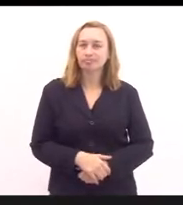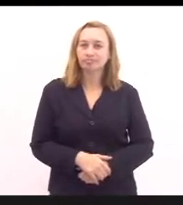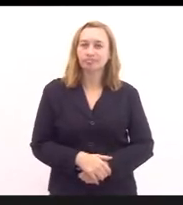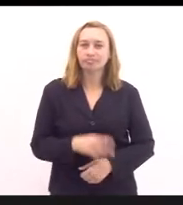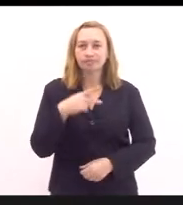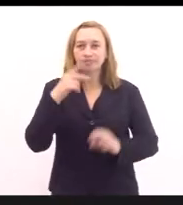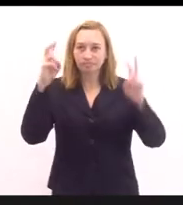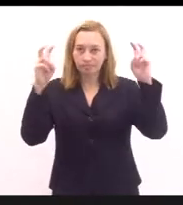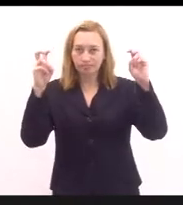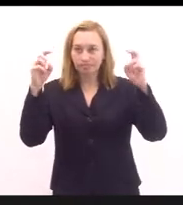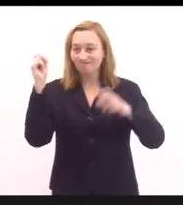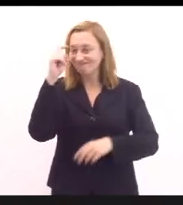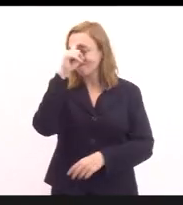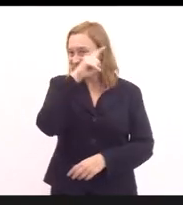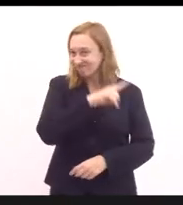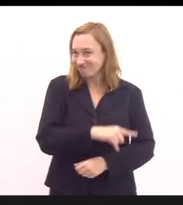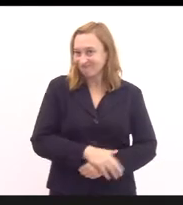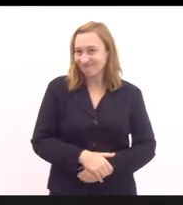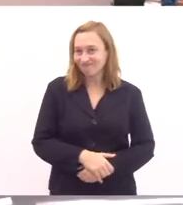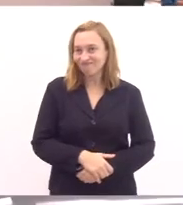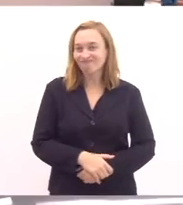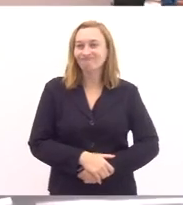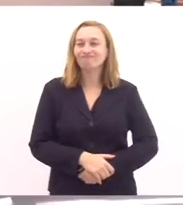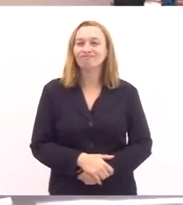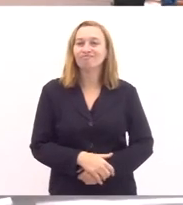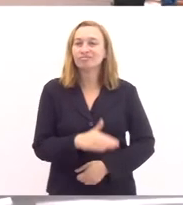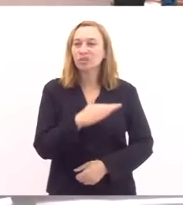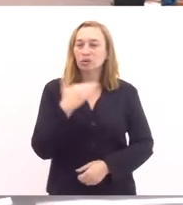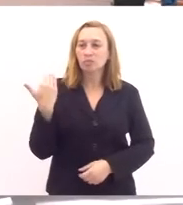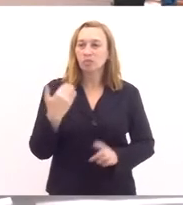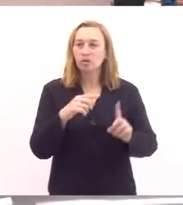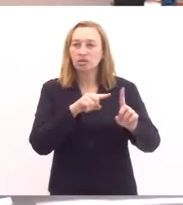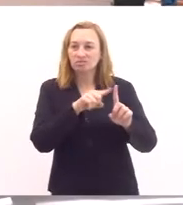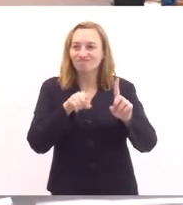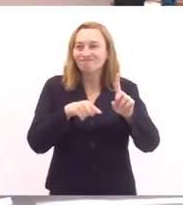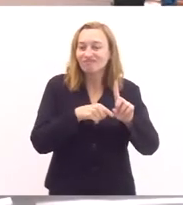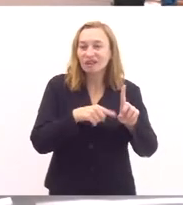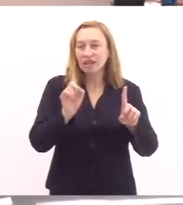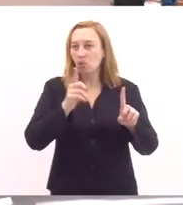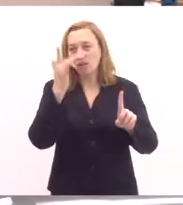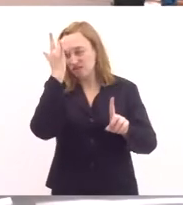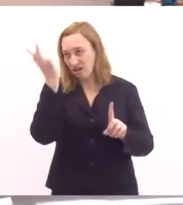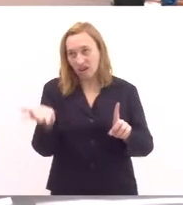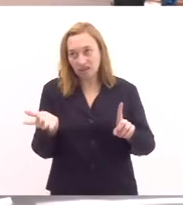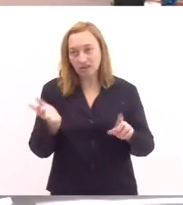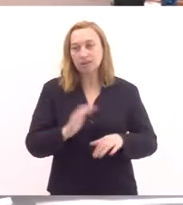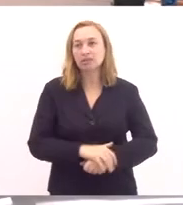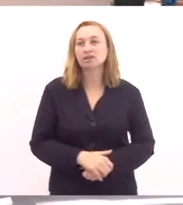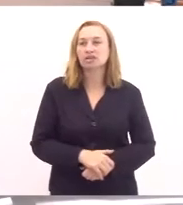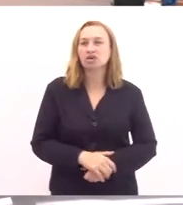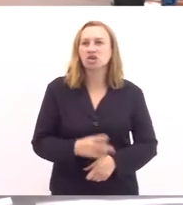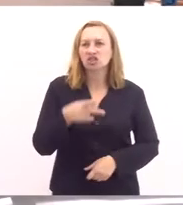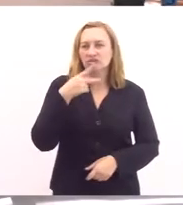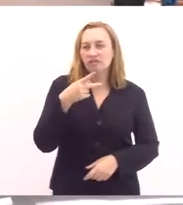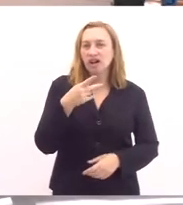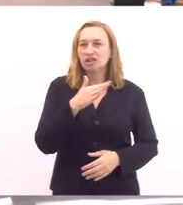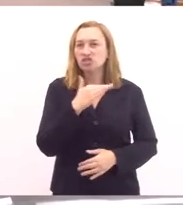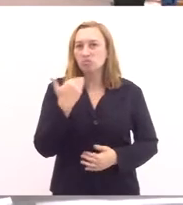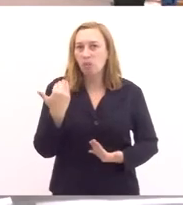nós dançamos muito difícil é que ele falar sobre morte materna não é fácil né então quando eu quando a gente fala sobre